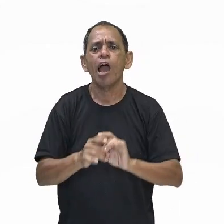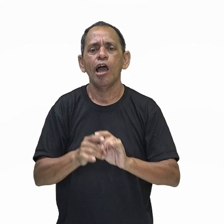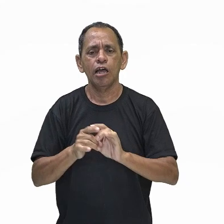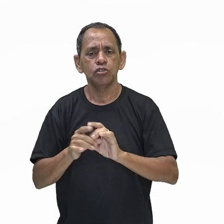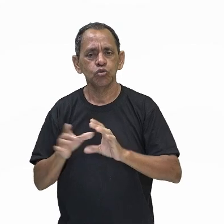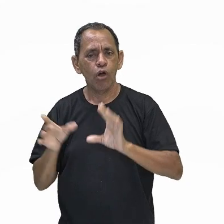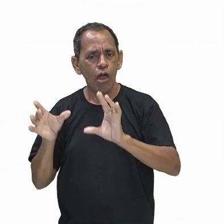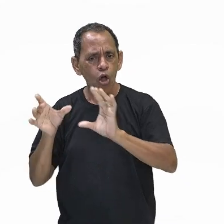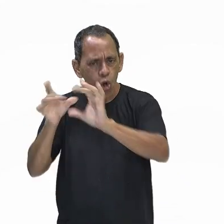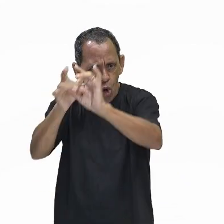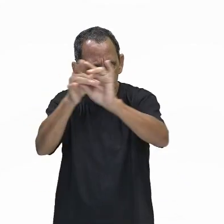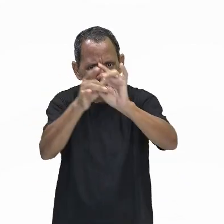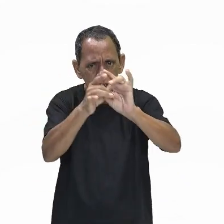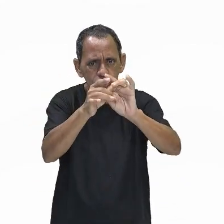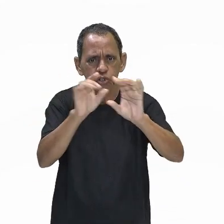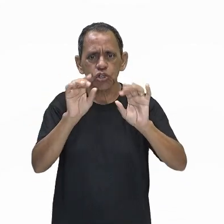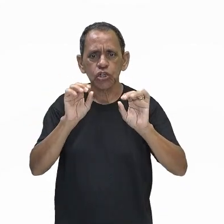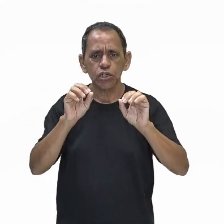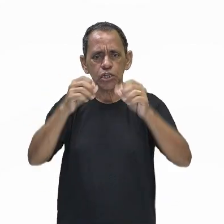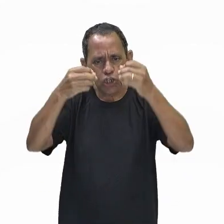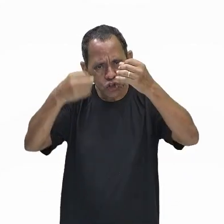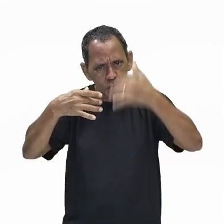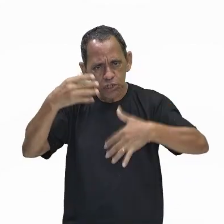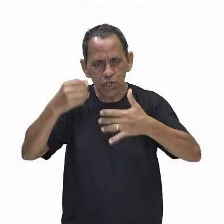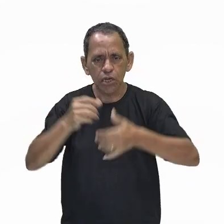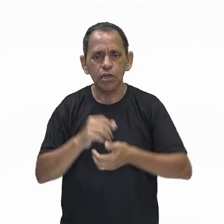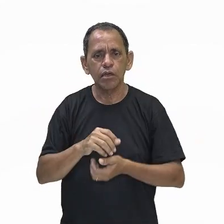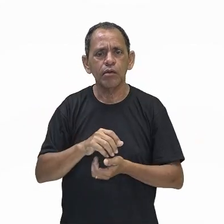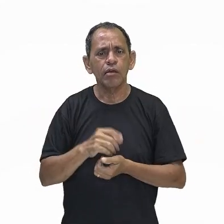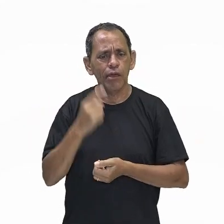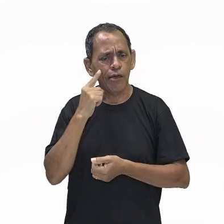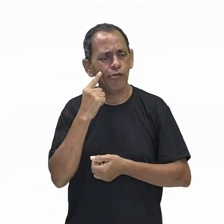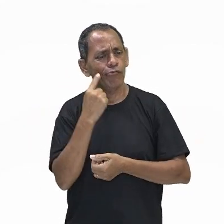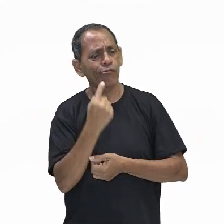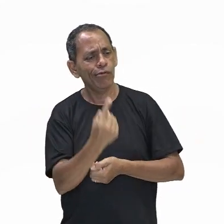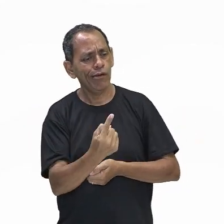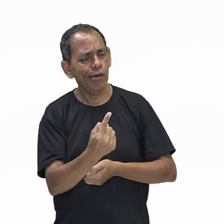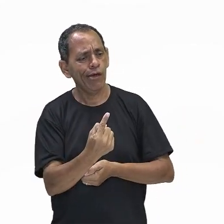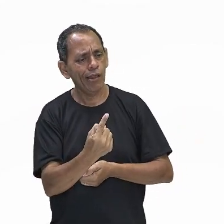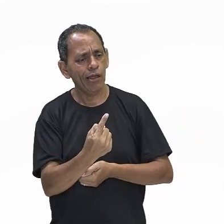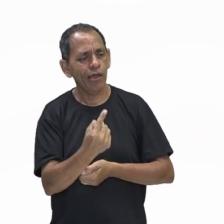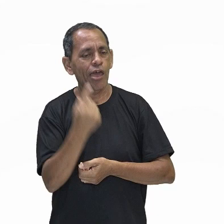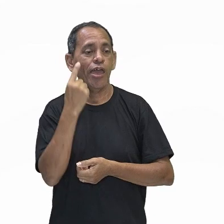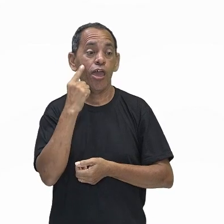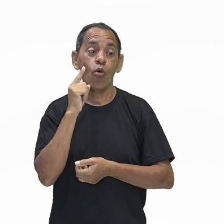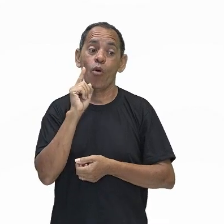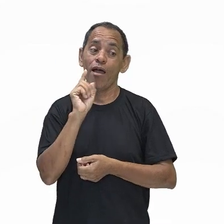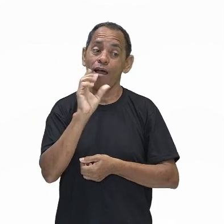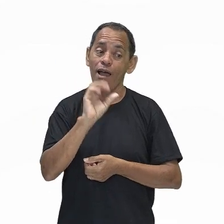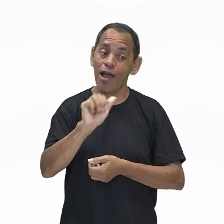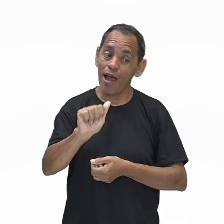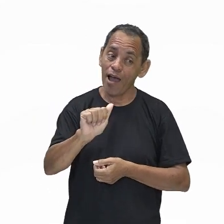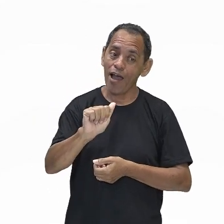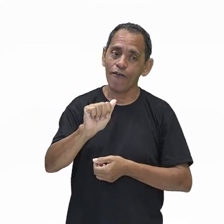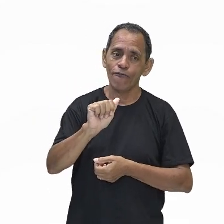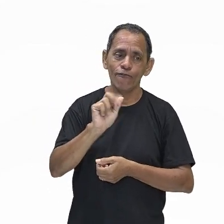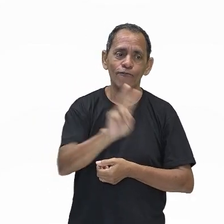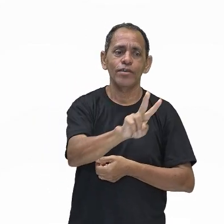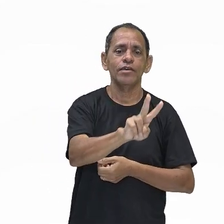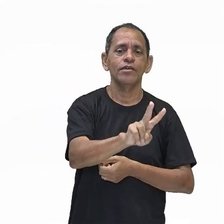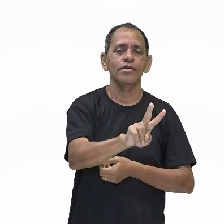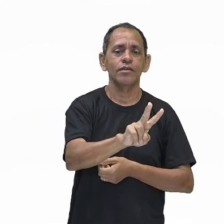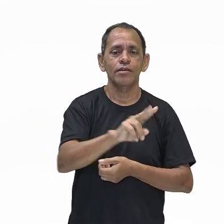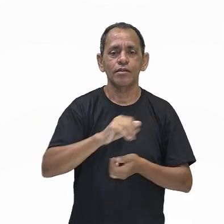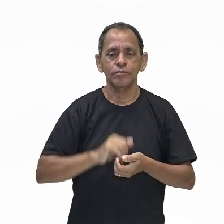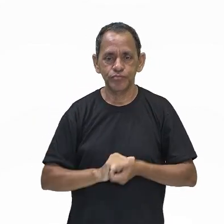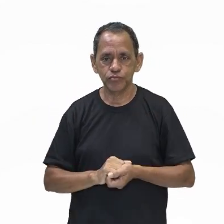encontra. Então, eu vi ela, eu a vi. Me desculpa, desculpe-me, né? Que é a forma correta deles. E